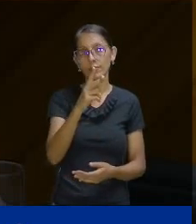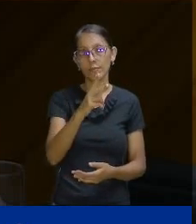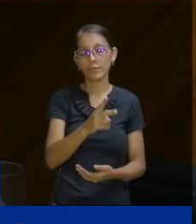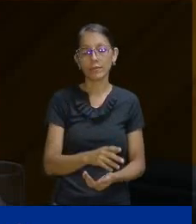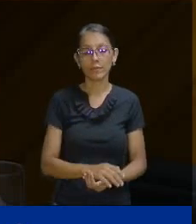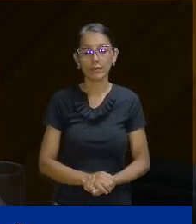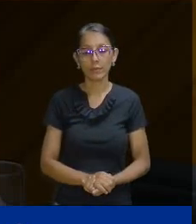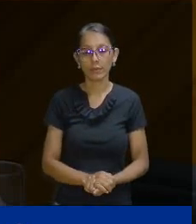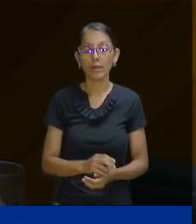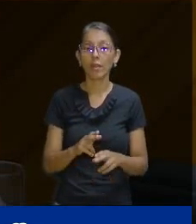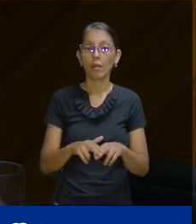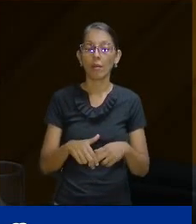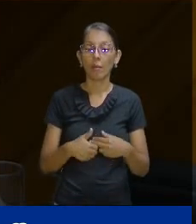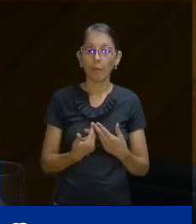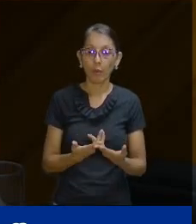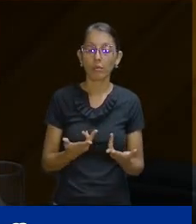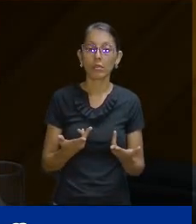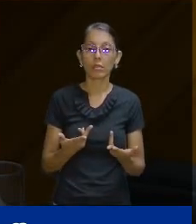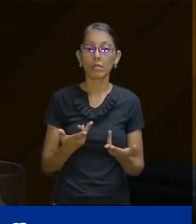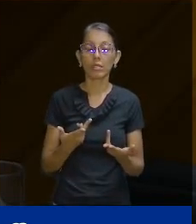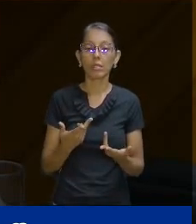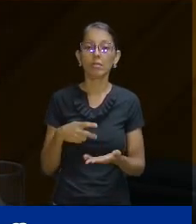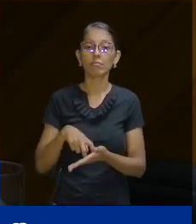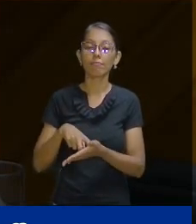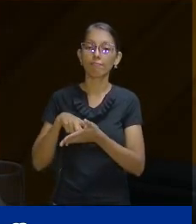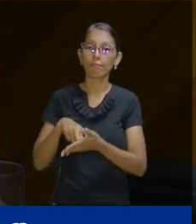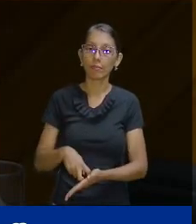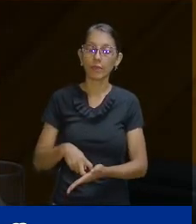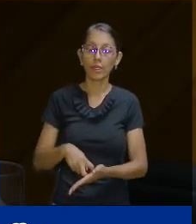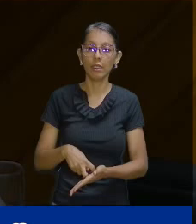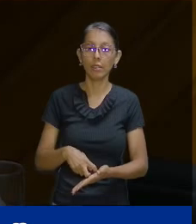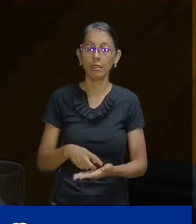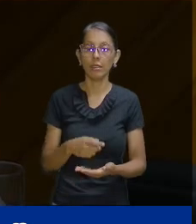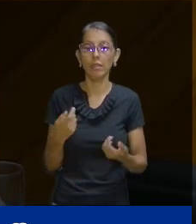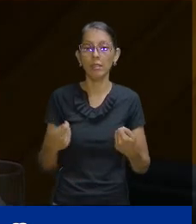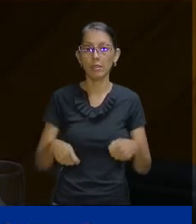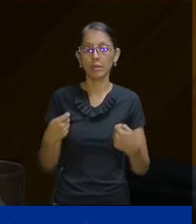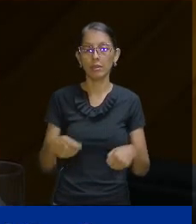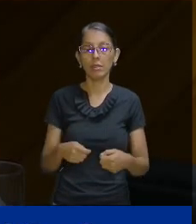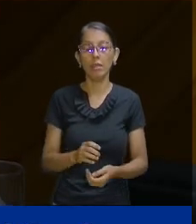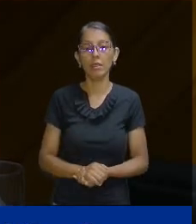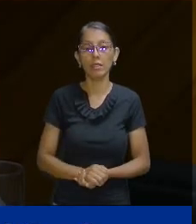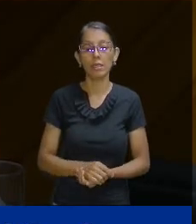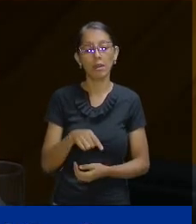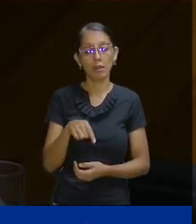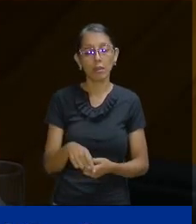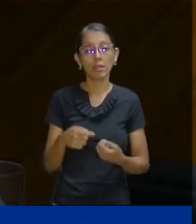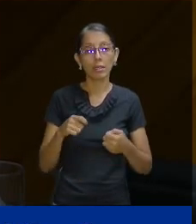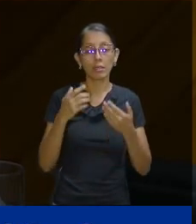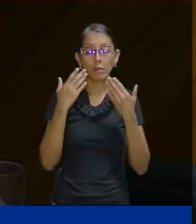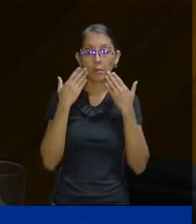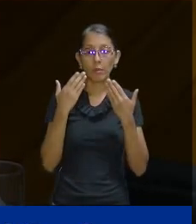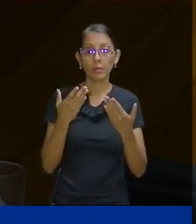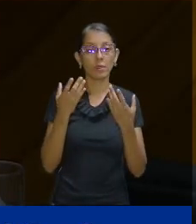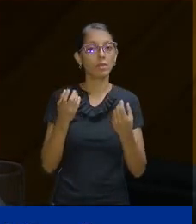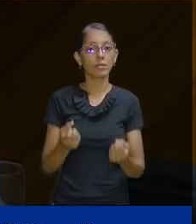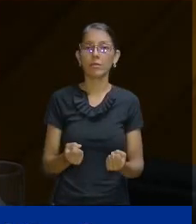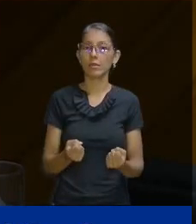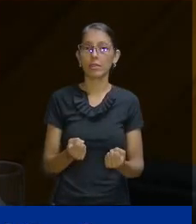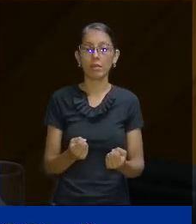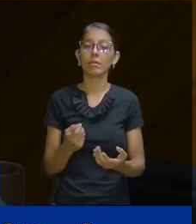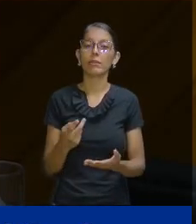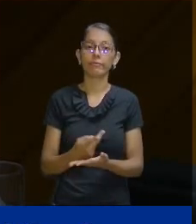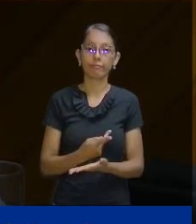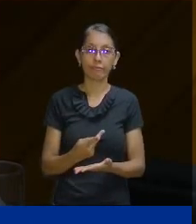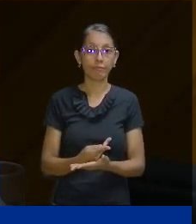a conduta merece uma reprimenda firme deste tribunal, que precisa demonstrar que não aceitará essas condutas espúrias dentro